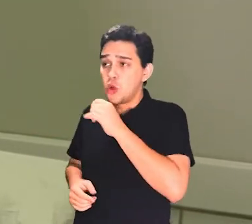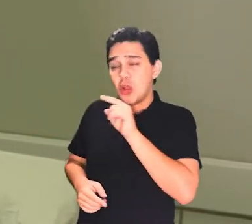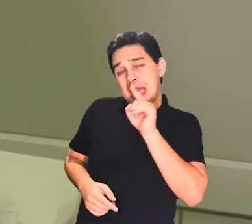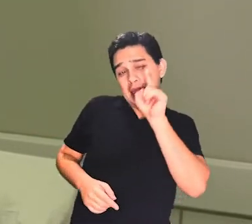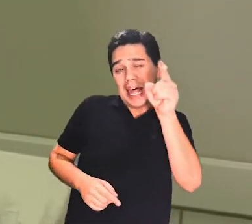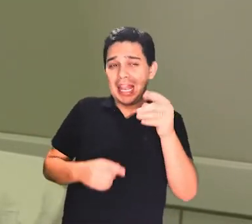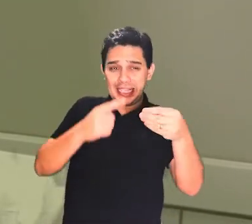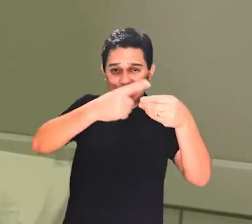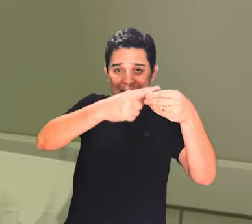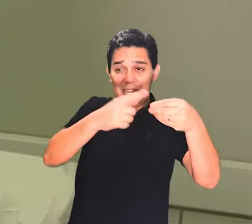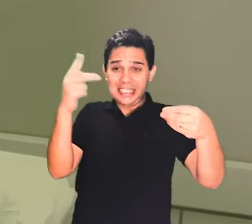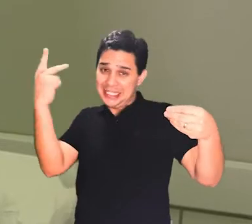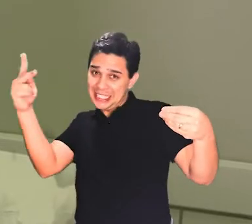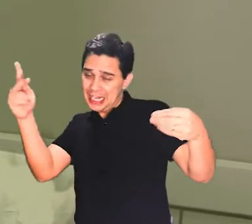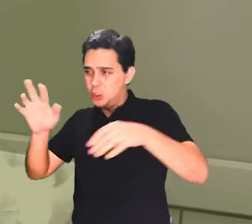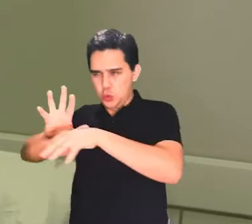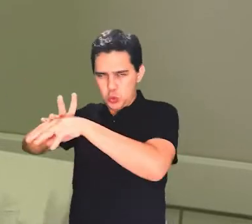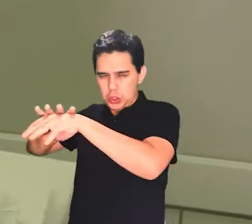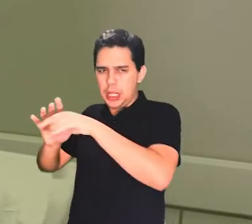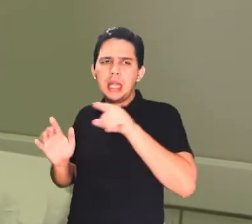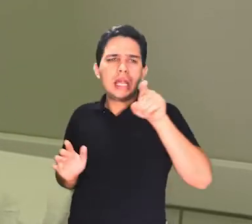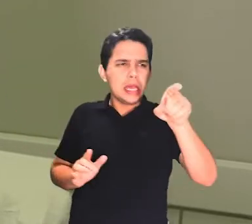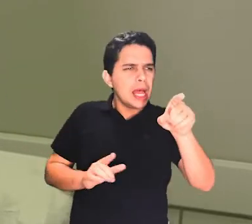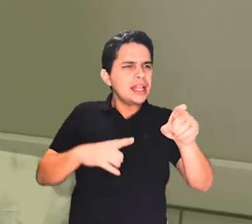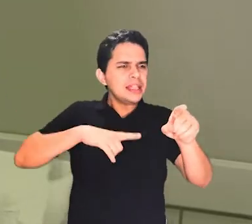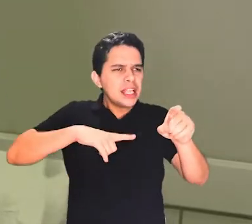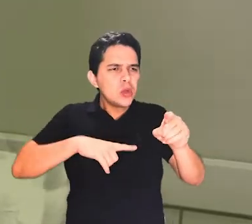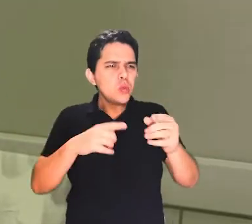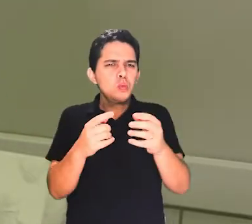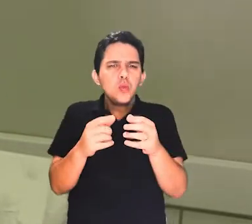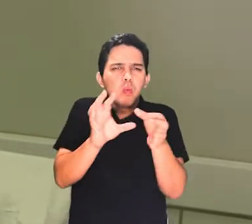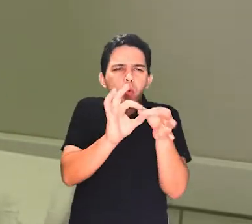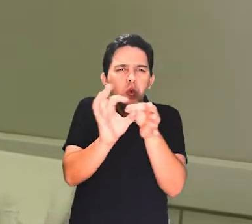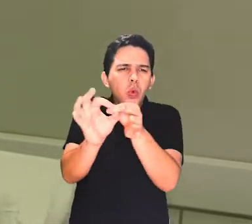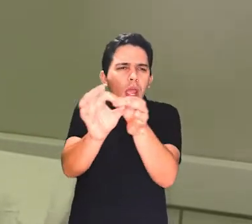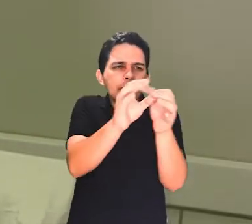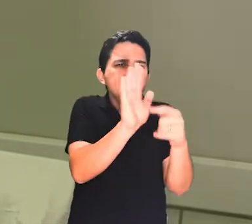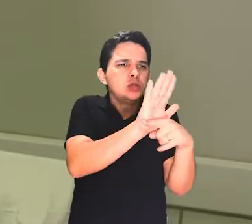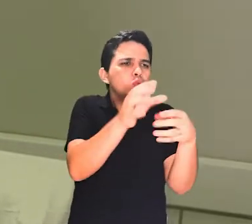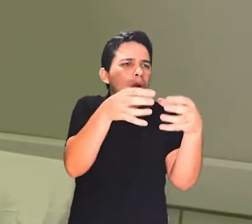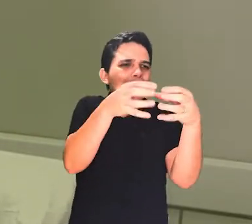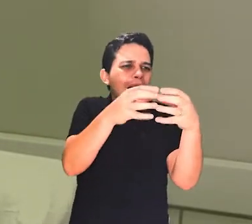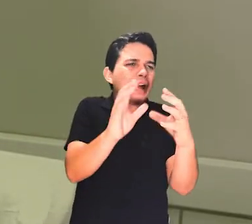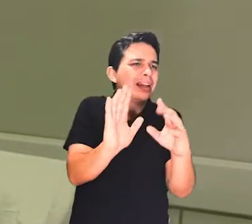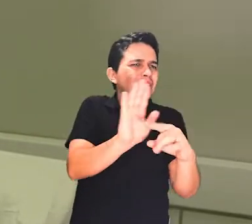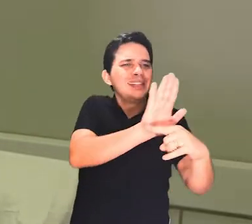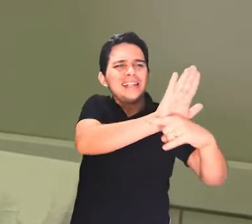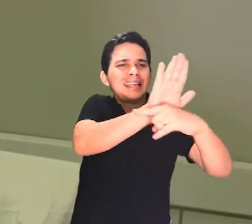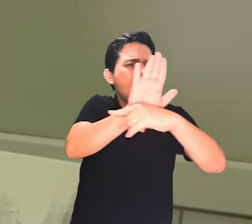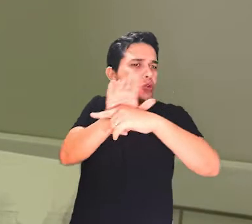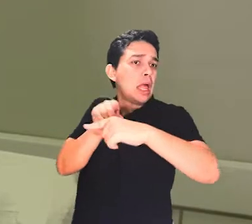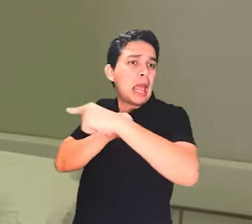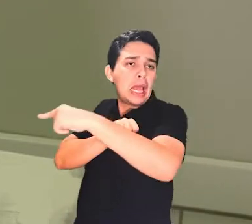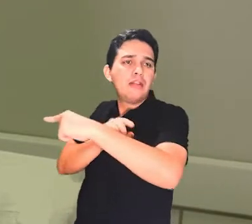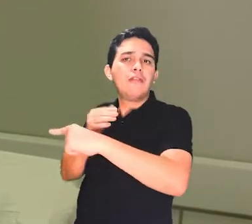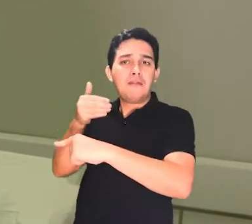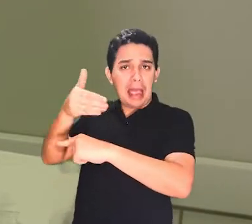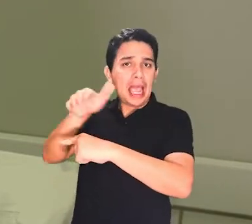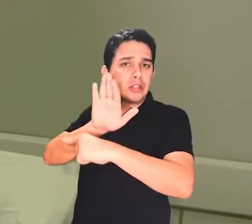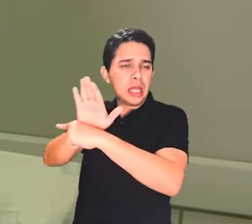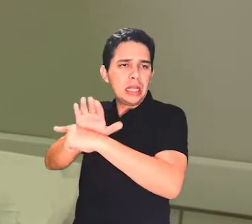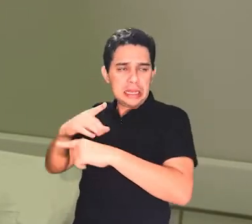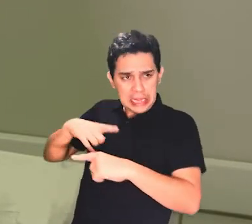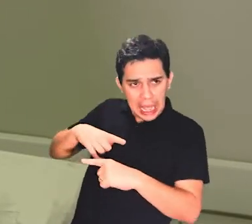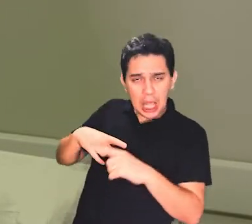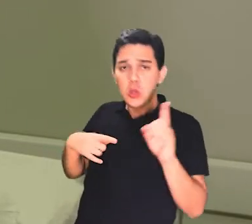apoio, se ela já existe, se ela está constituída. Então, são muitos aspectos para serem verificados até que